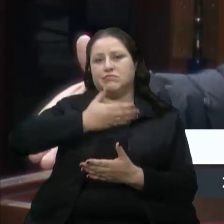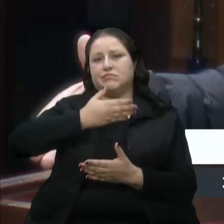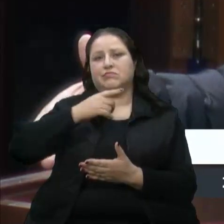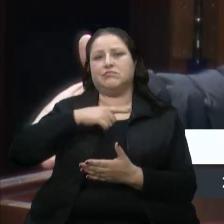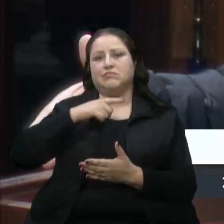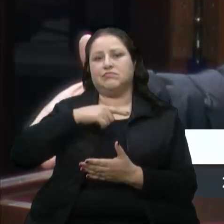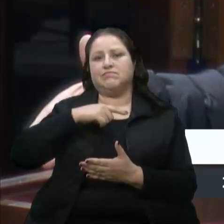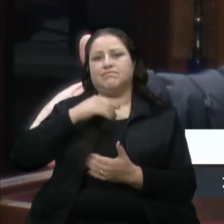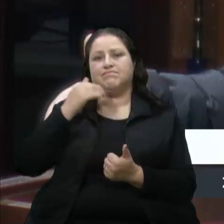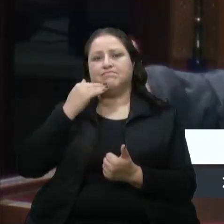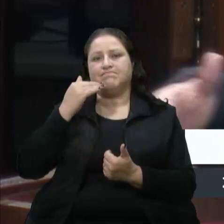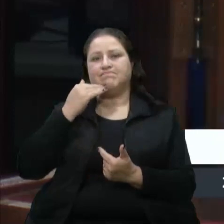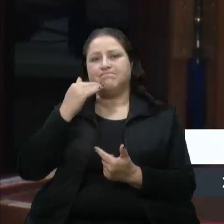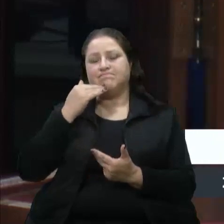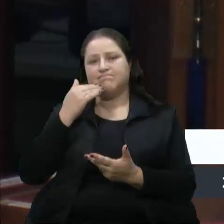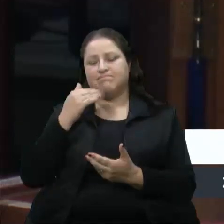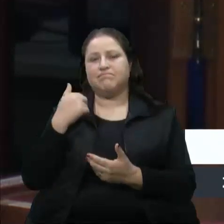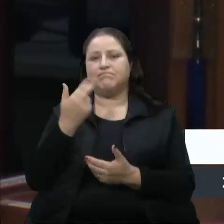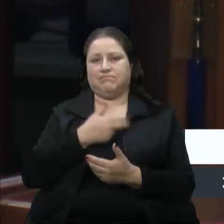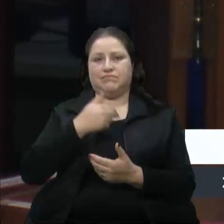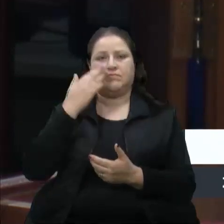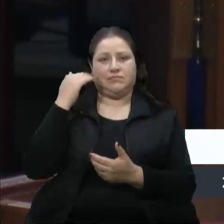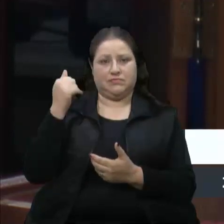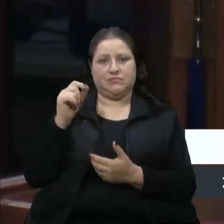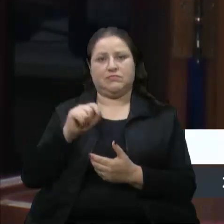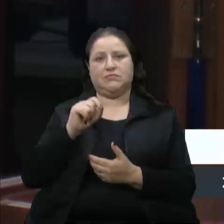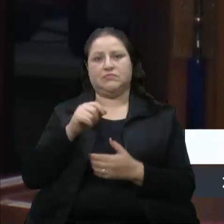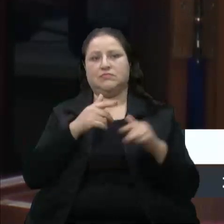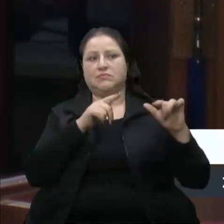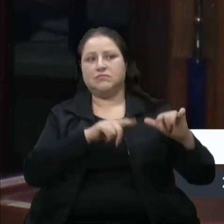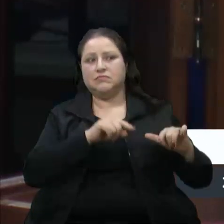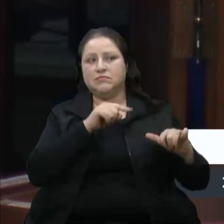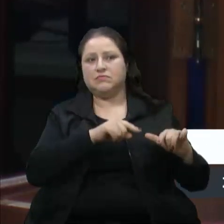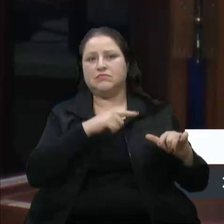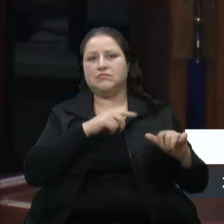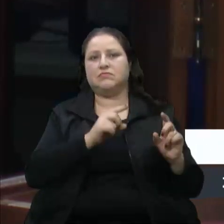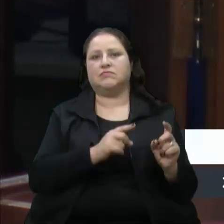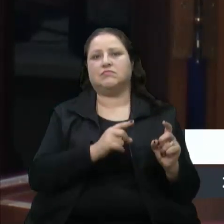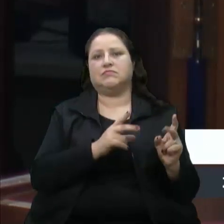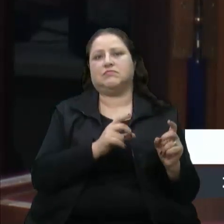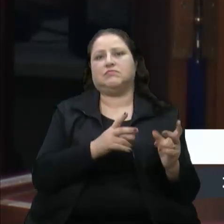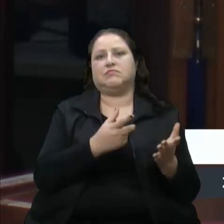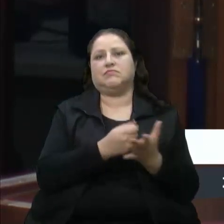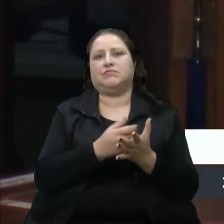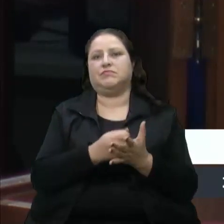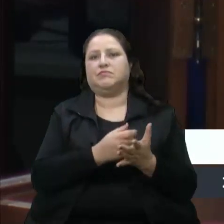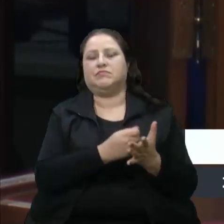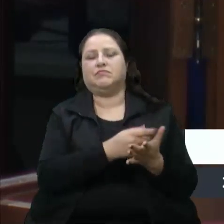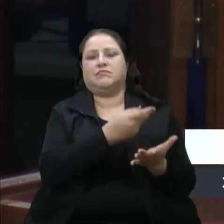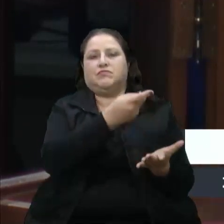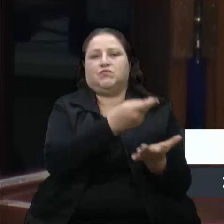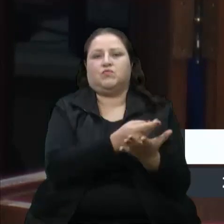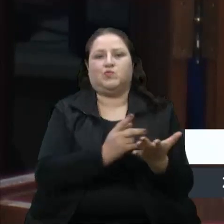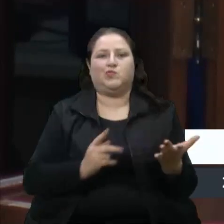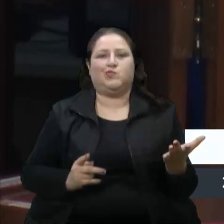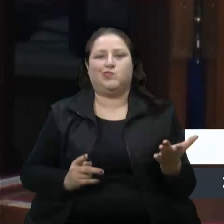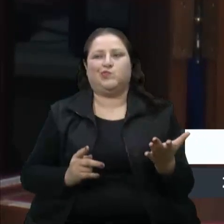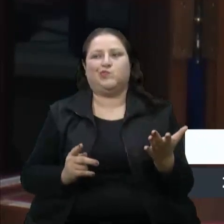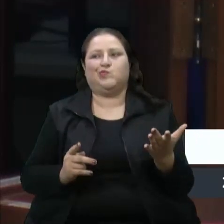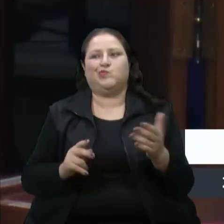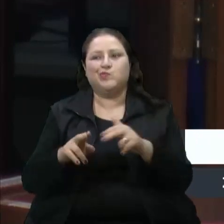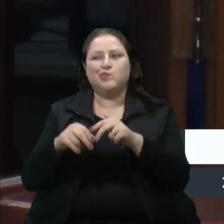uma irregularidade, a gente sabe, né, que lá está sendo comercializado um produto ilícito, um produto de